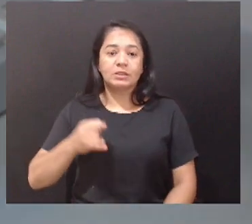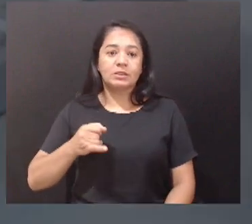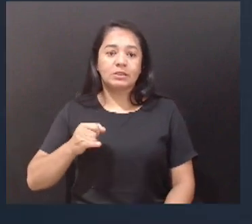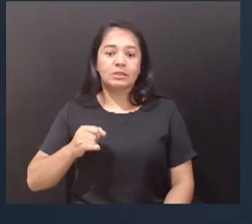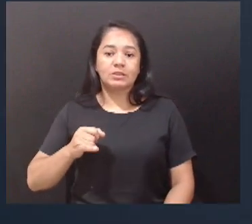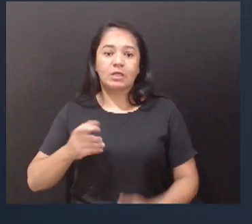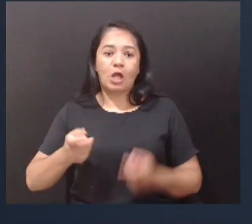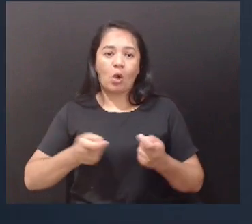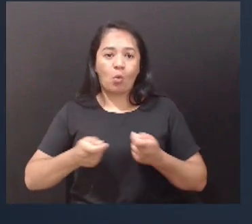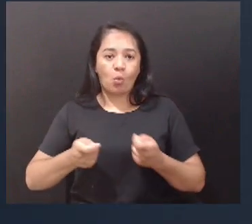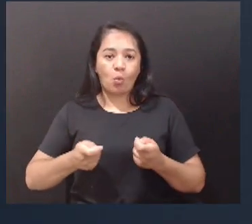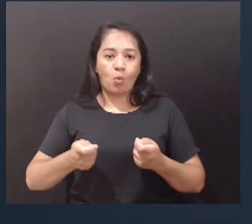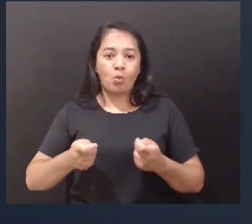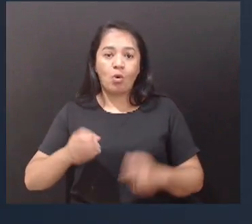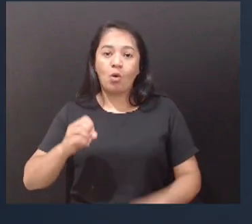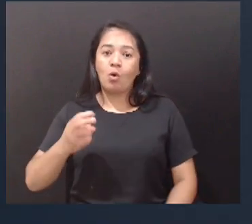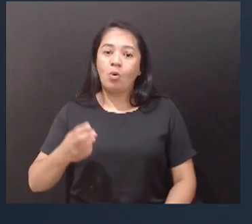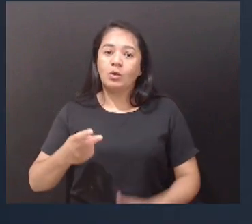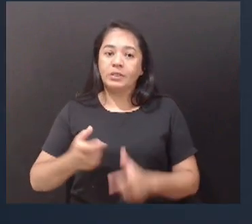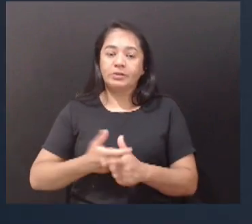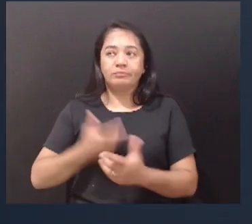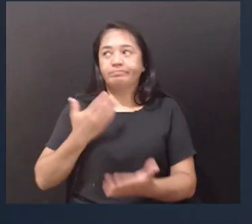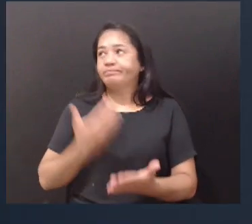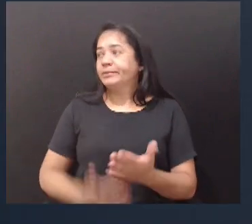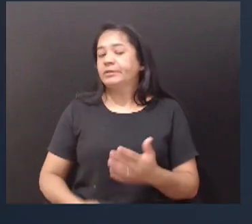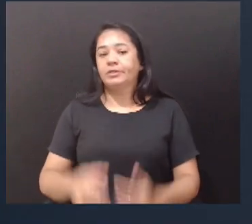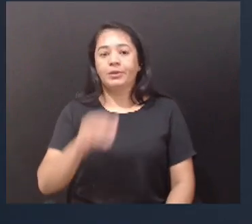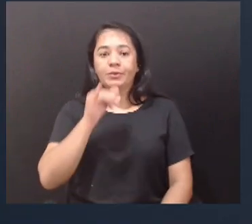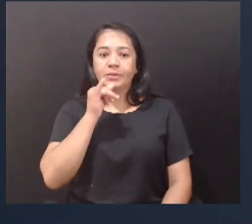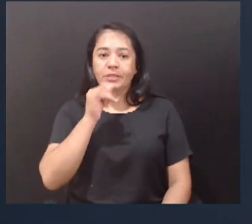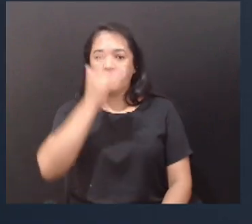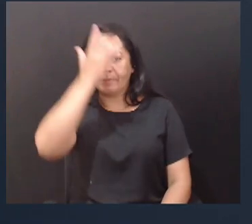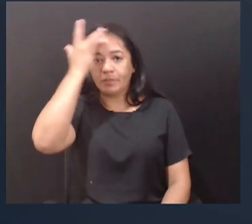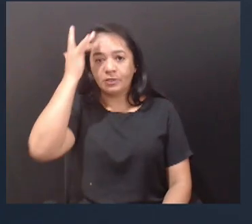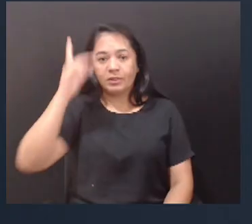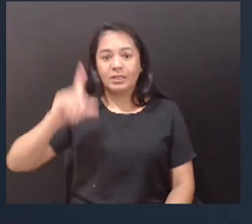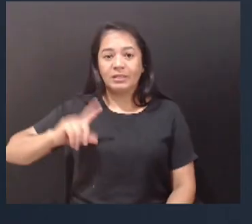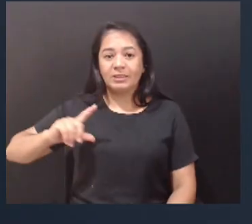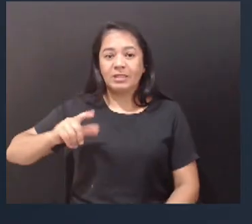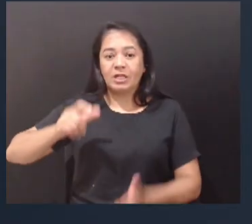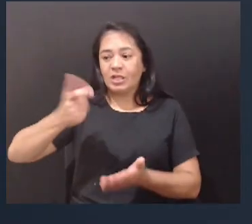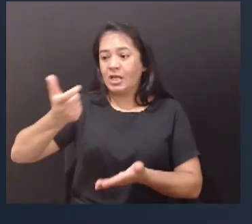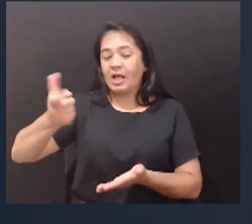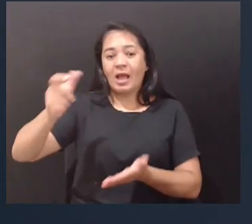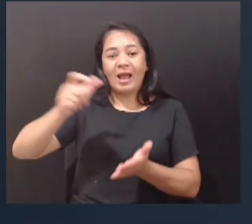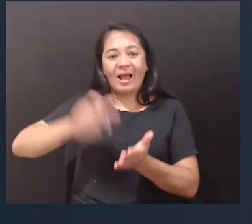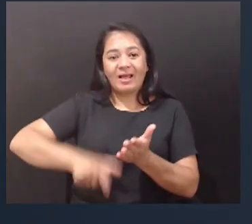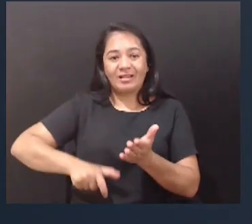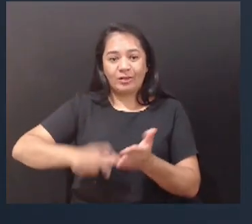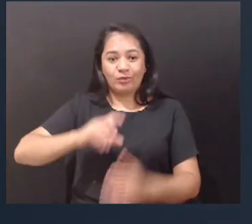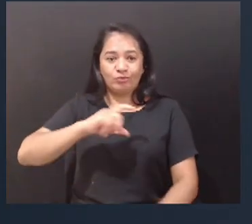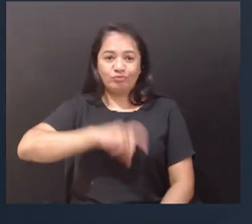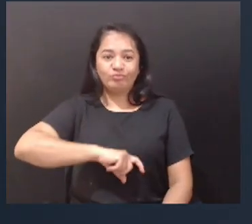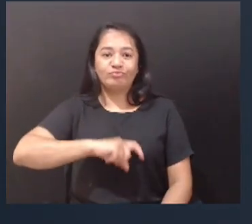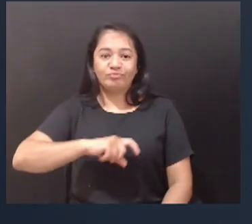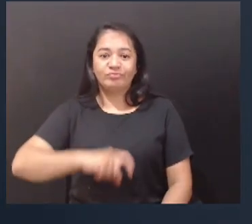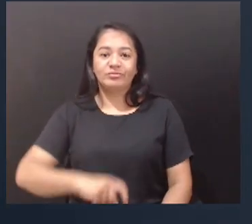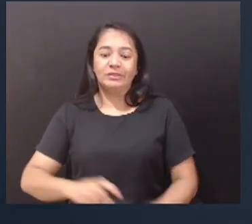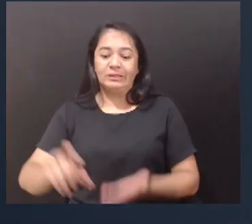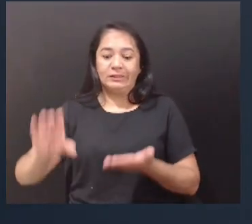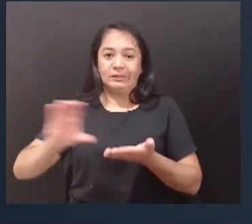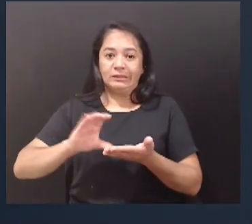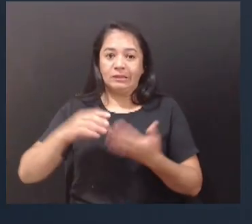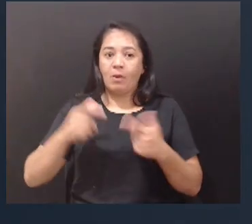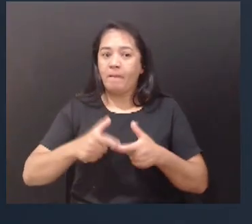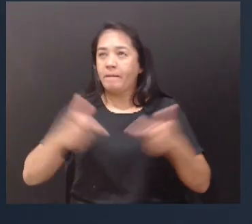se é uma dívida que se perdeu. Por exemplo, normalmente pessoas têm muita dívida com cartão de crédito. E aí a gente sabe que juros de cartão de crédito é o maior que tem.